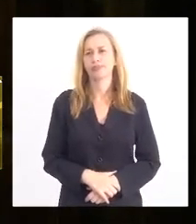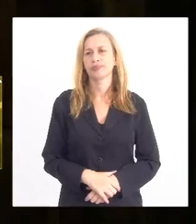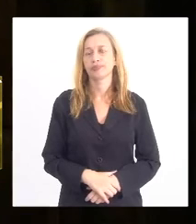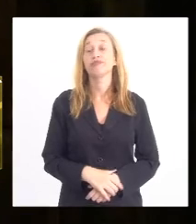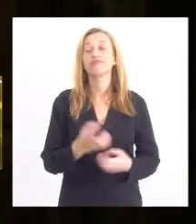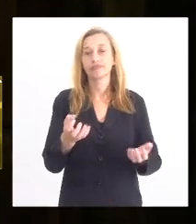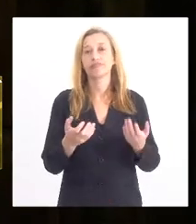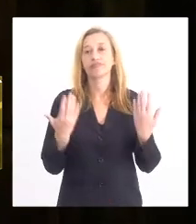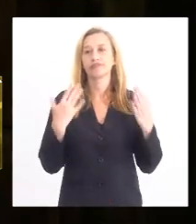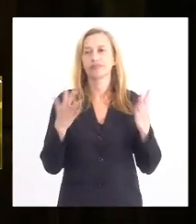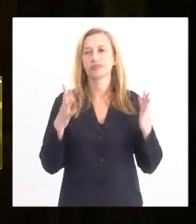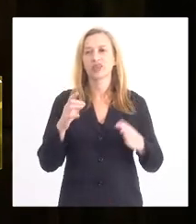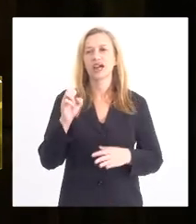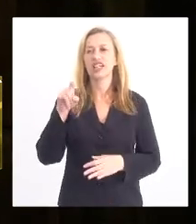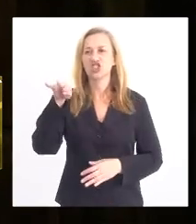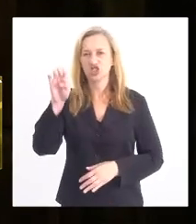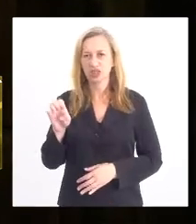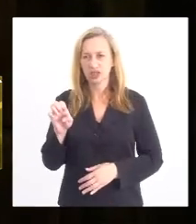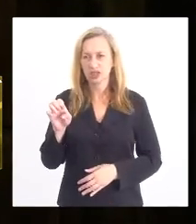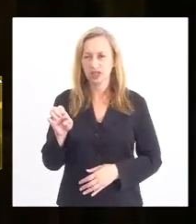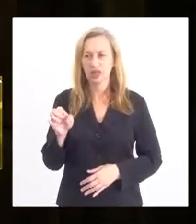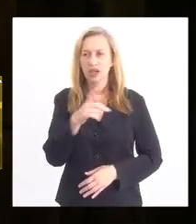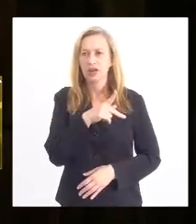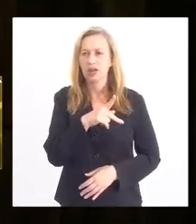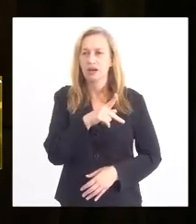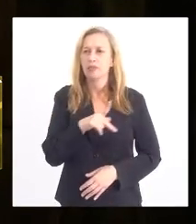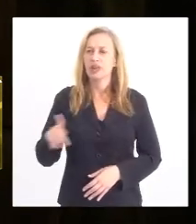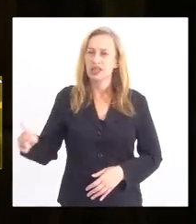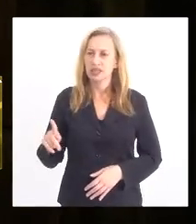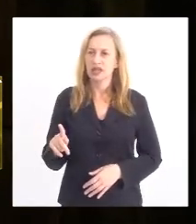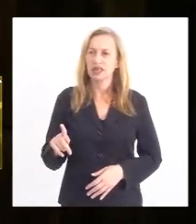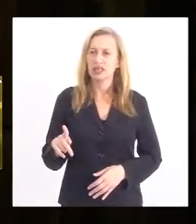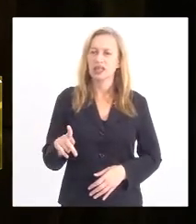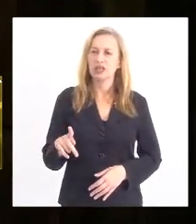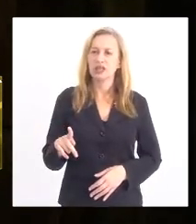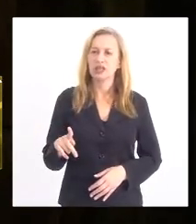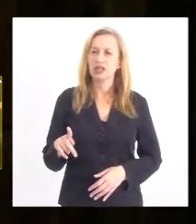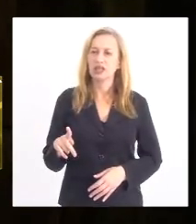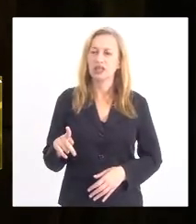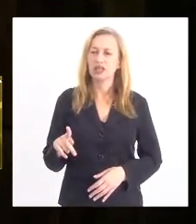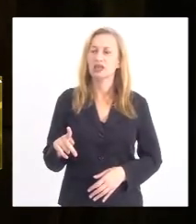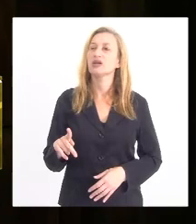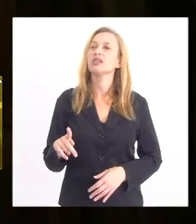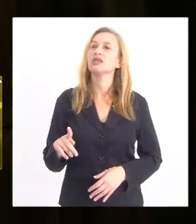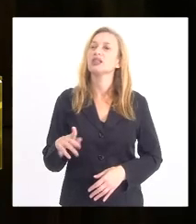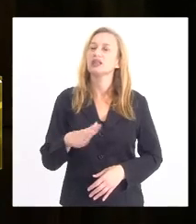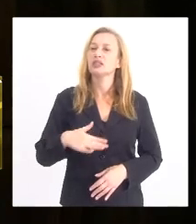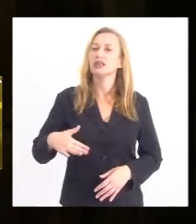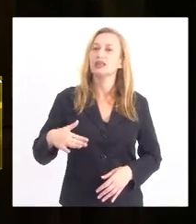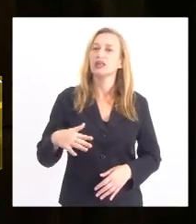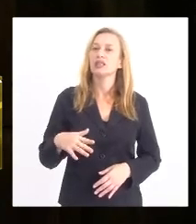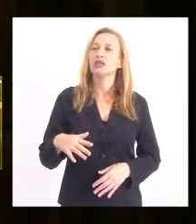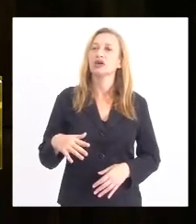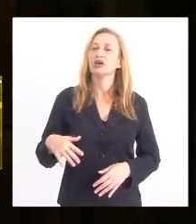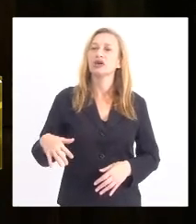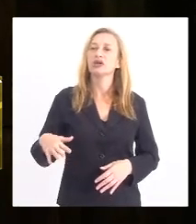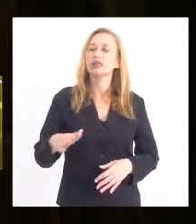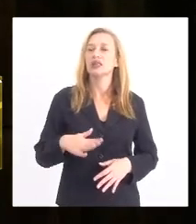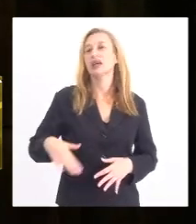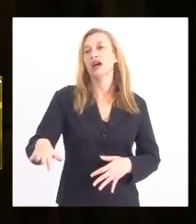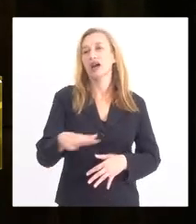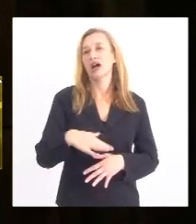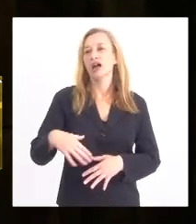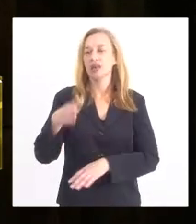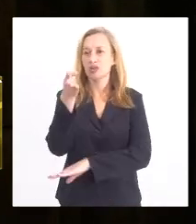Olá quero saudar também Alexandre Sampaio presidente da Federação Brasileira de hospedagem e alimentação fbh